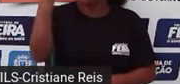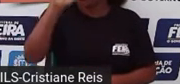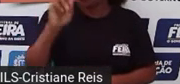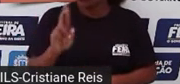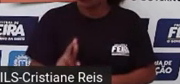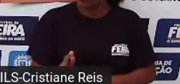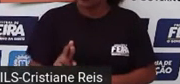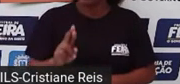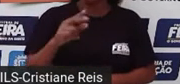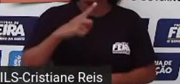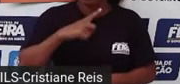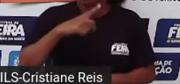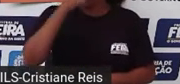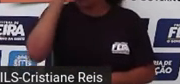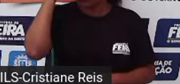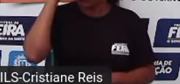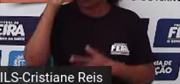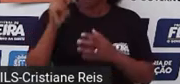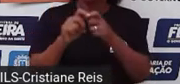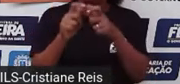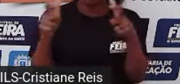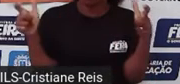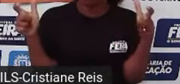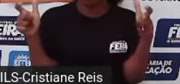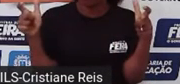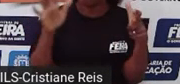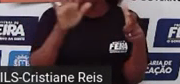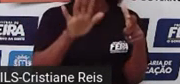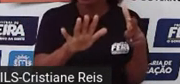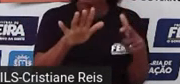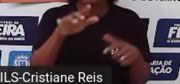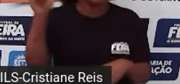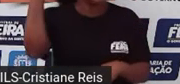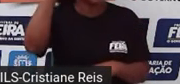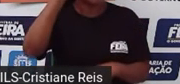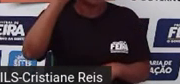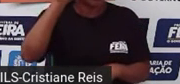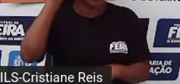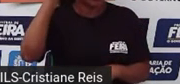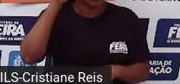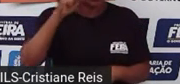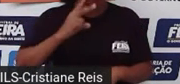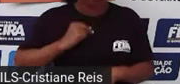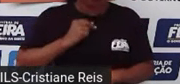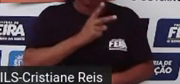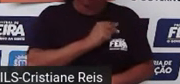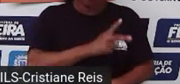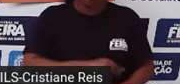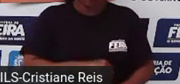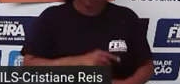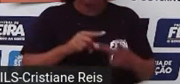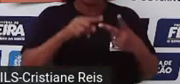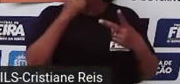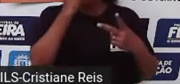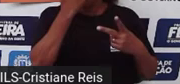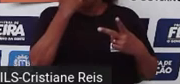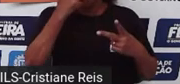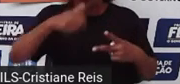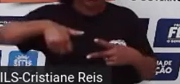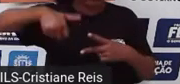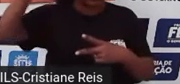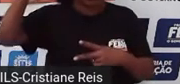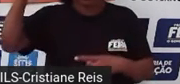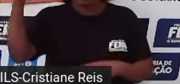ainda nem arranha o número que a gente vai ter na China e que a gente vai tendo ainda né então a nível de extensão né 45